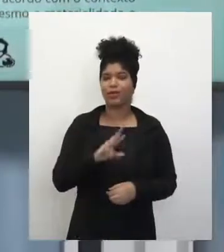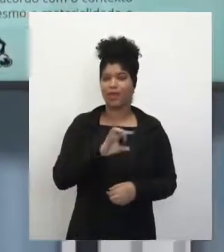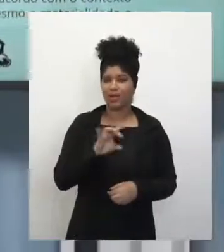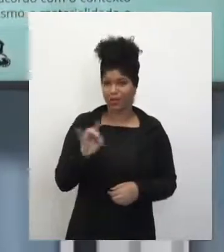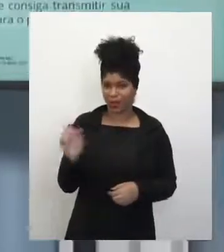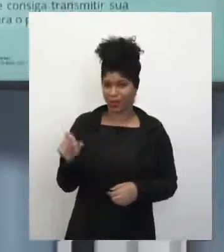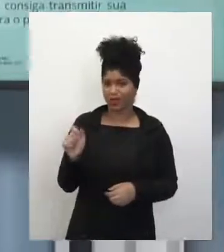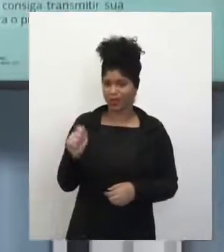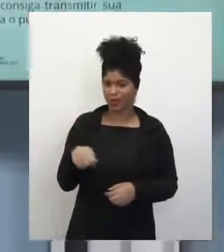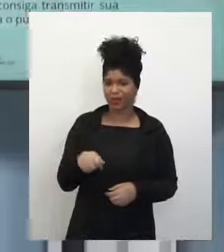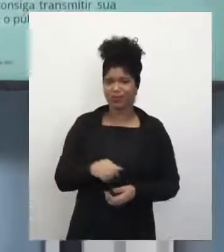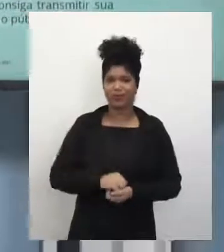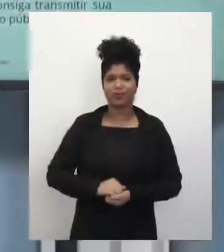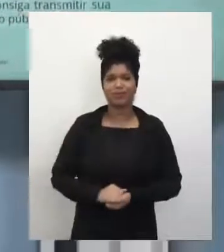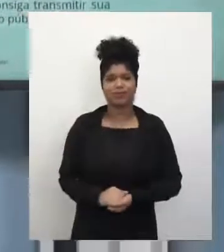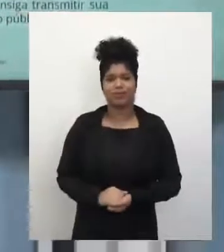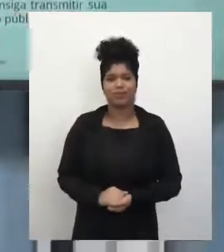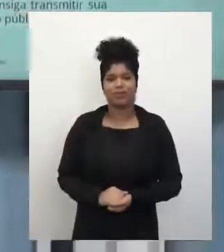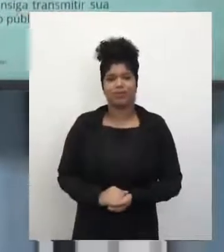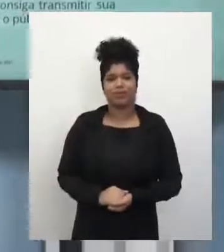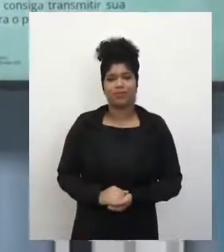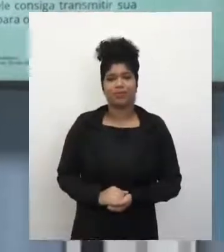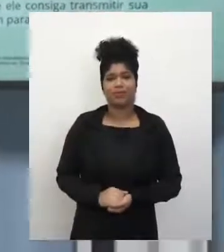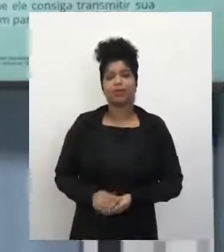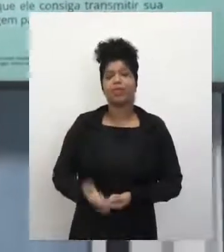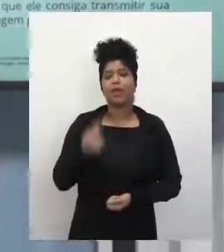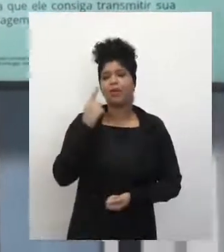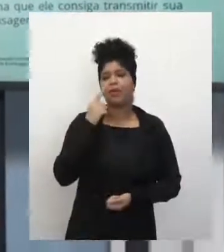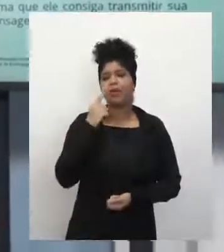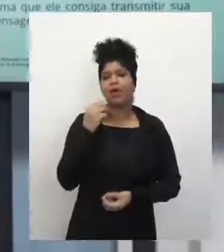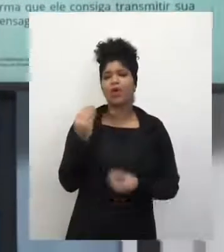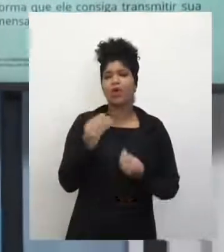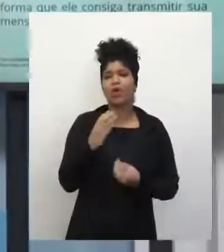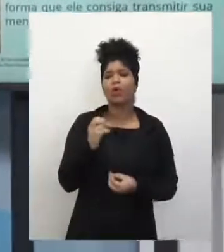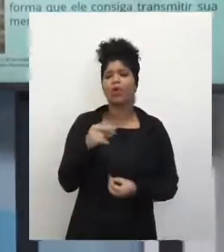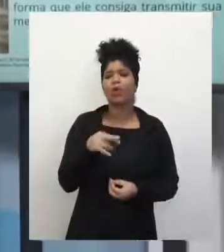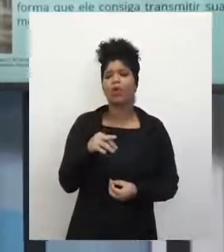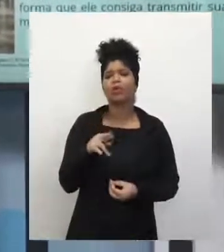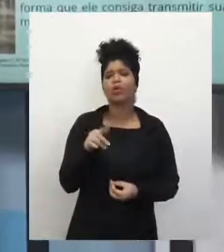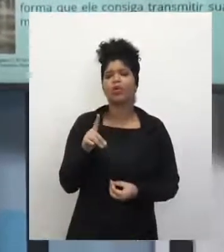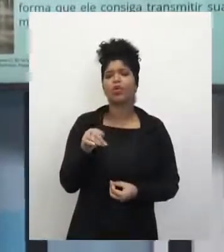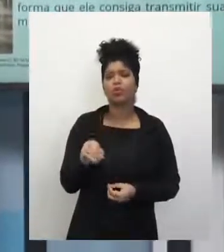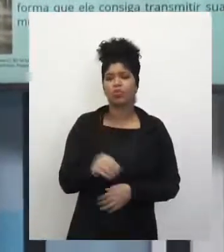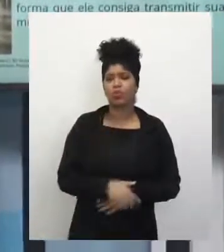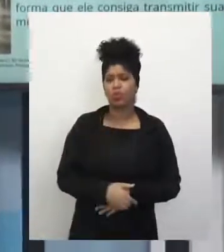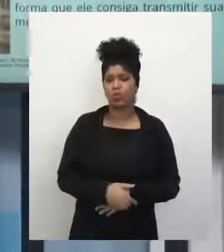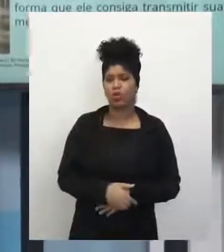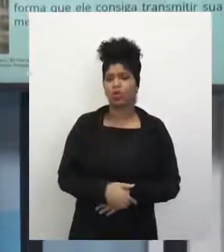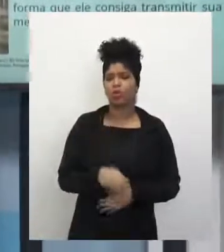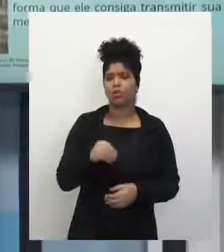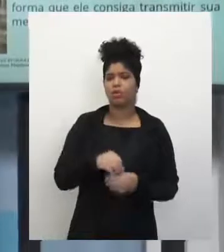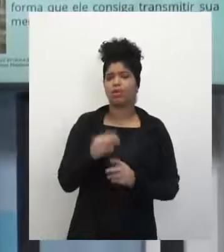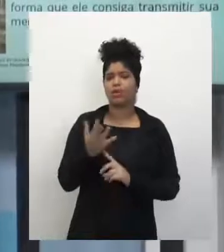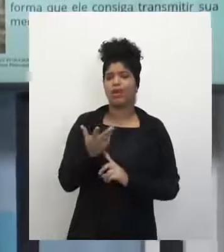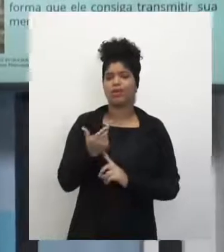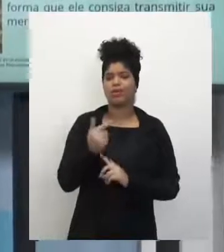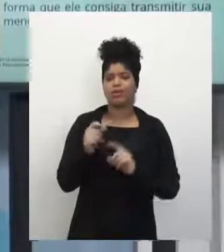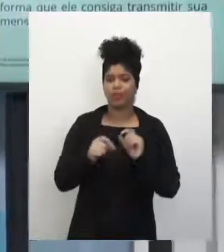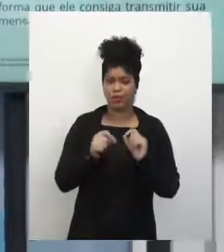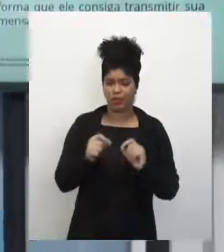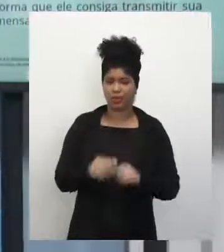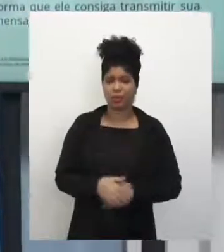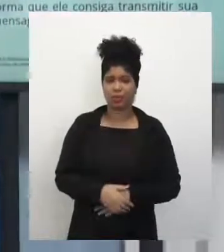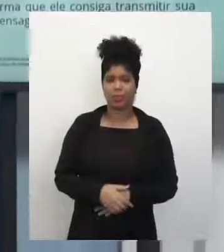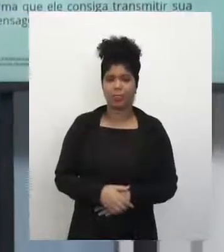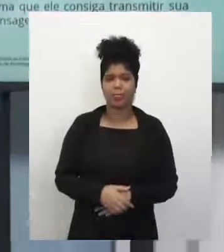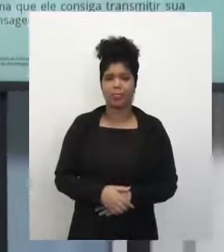delas. Olha só. Vamos falar um pouquinho sobre forma-conteúdo. O que seria forma-conteúdo dentro da arte, tá?